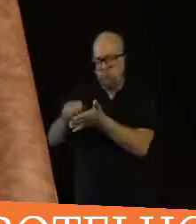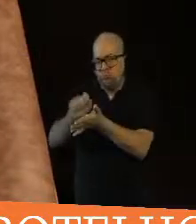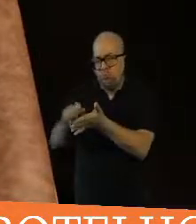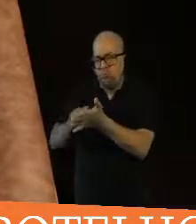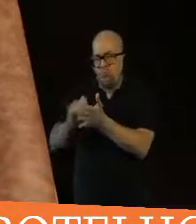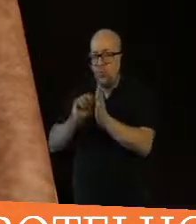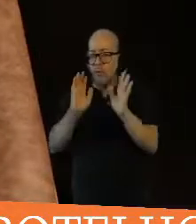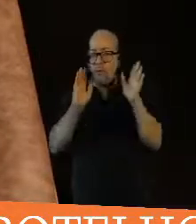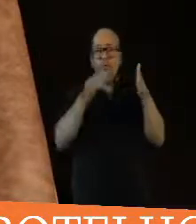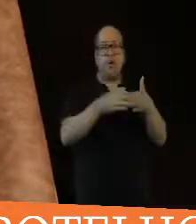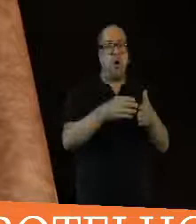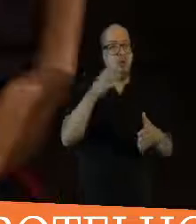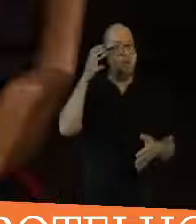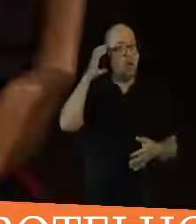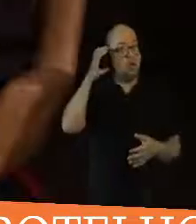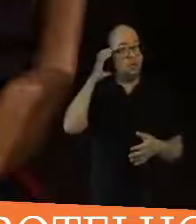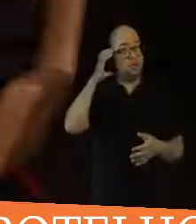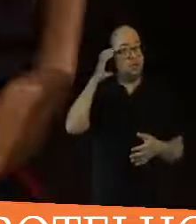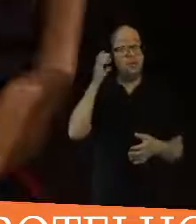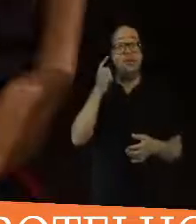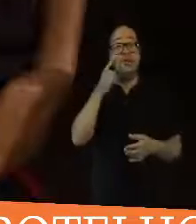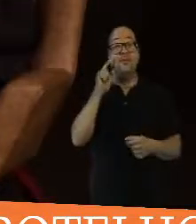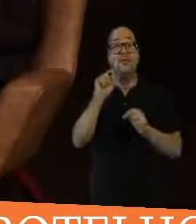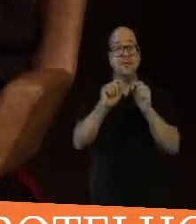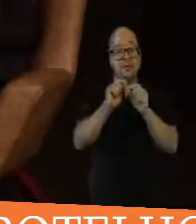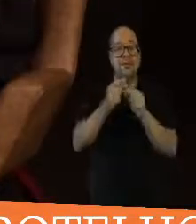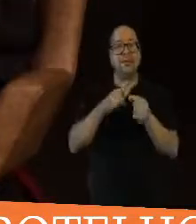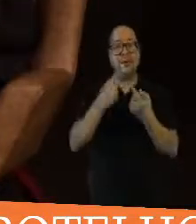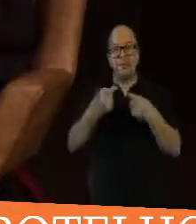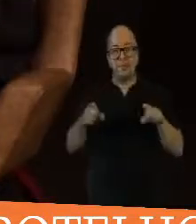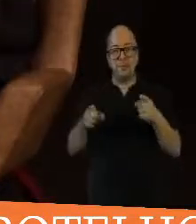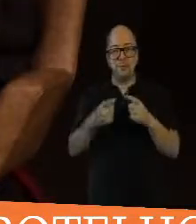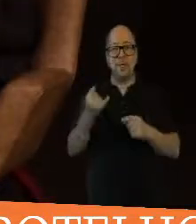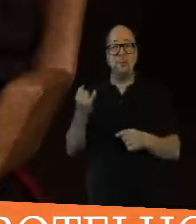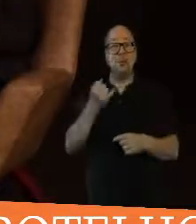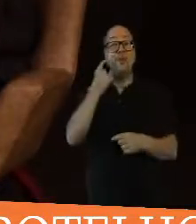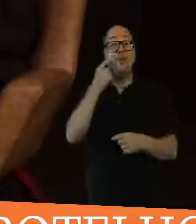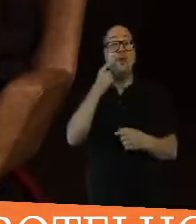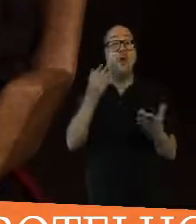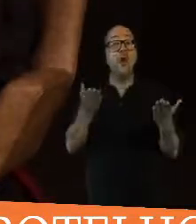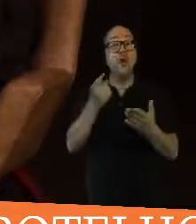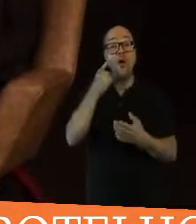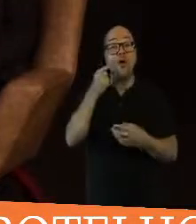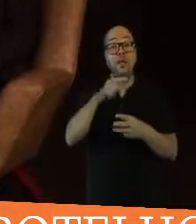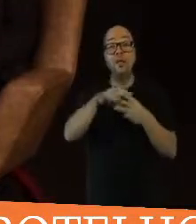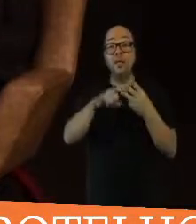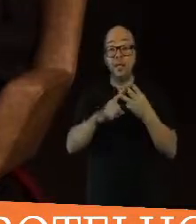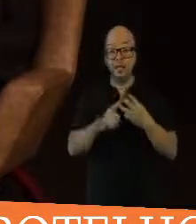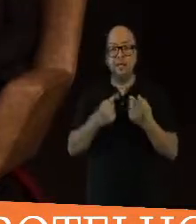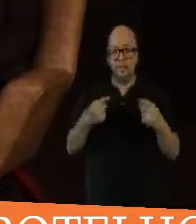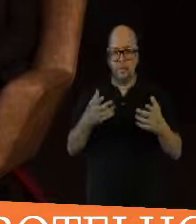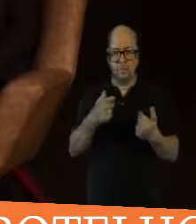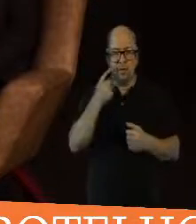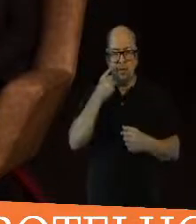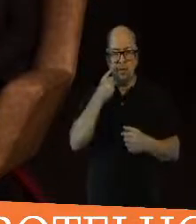divertidos. Talvez seja importante o pessoal assistir e depois a gente volta com a conversa, não é? Sim, vamos lá, então. Vamos